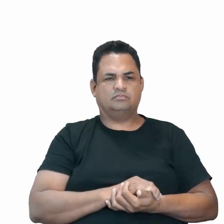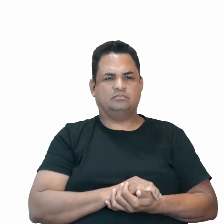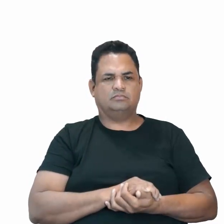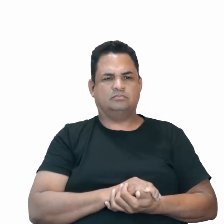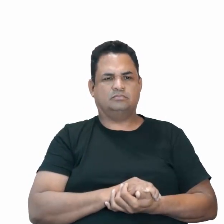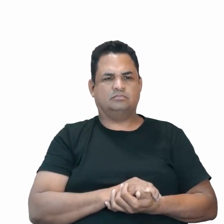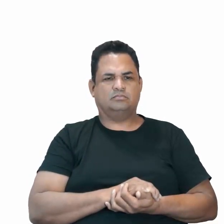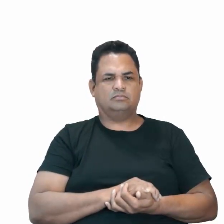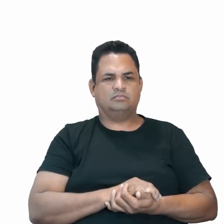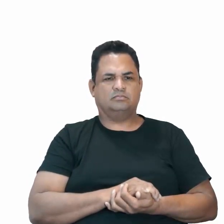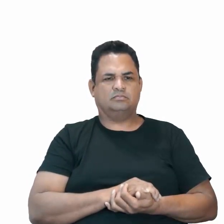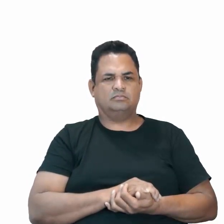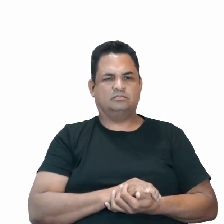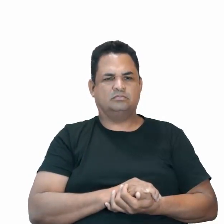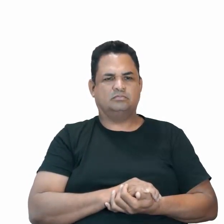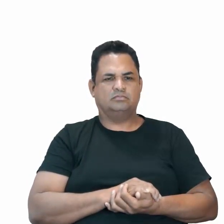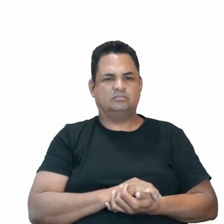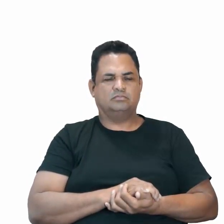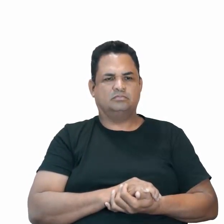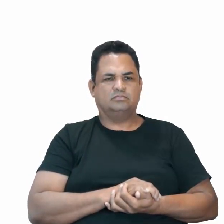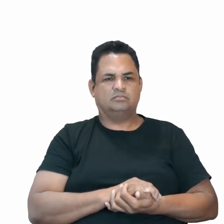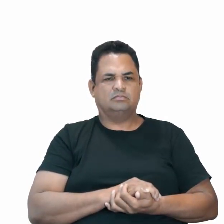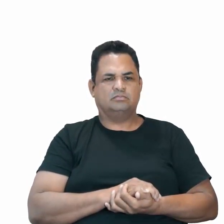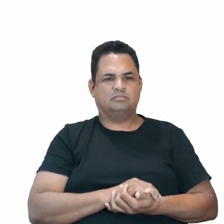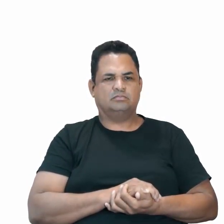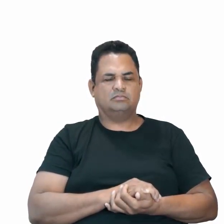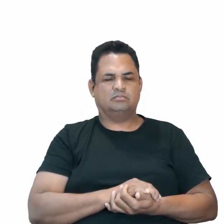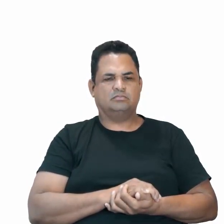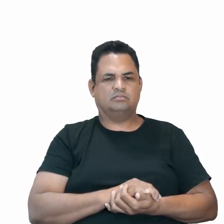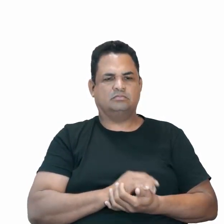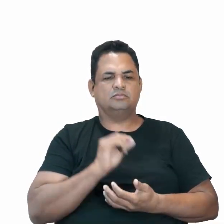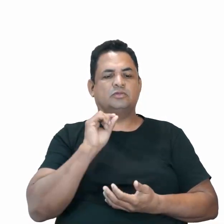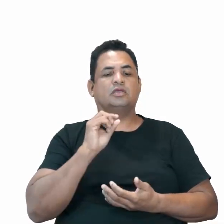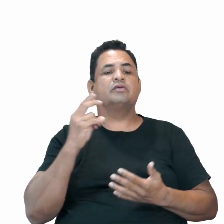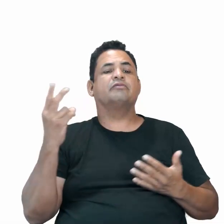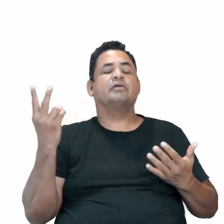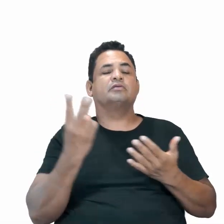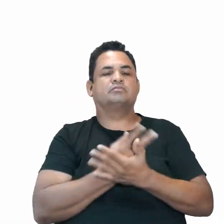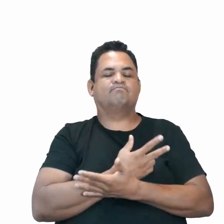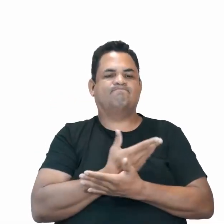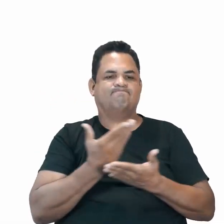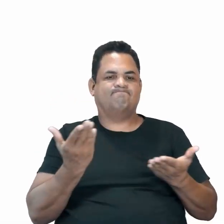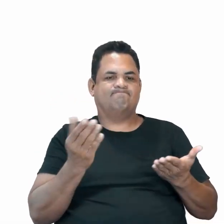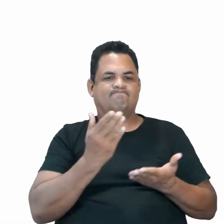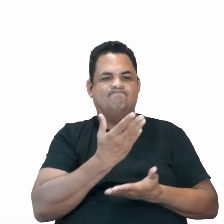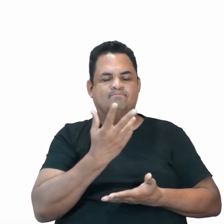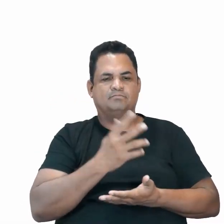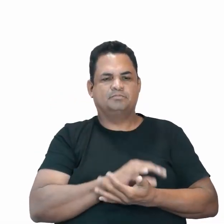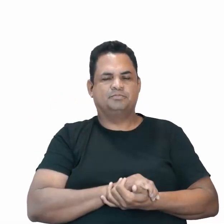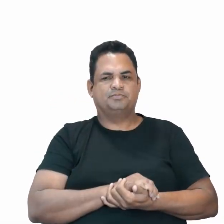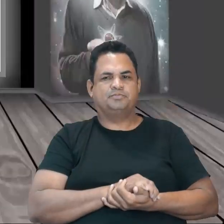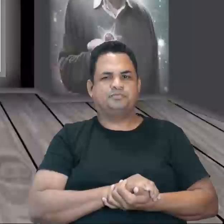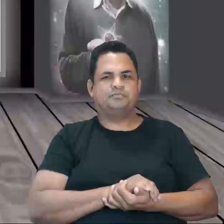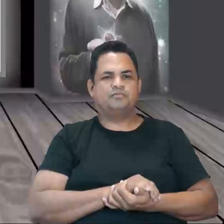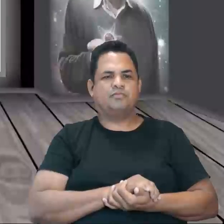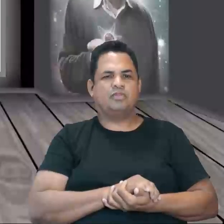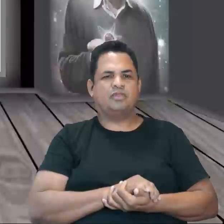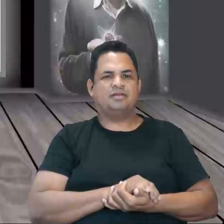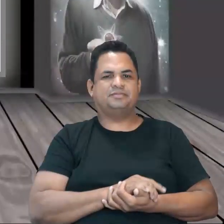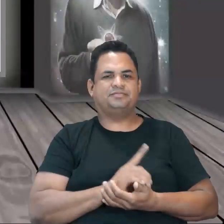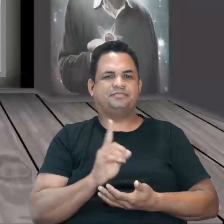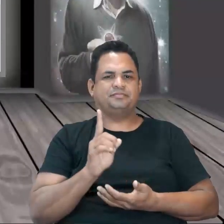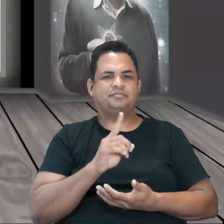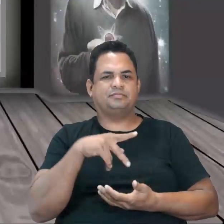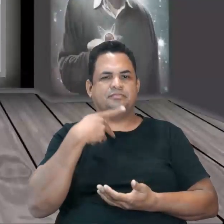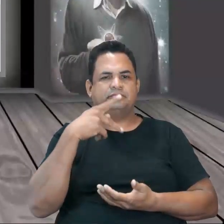2, 3, 4. 1, 2. O que vai acontecer? Pessoal, olha só. Não falamos necessariamente bem explicadinho